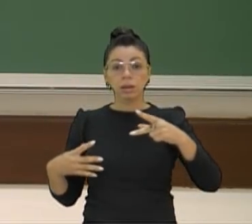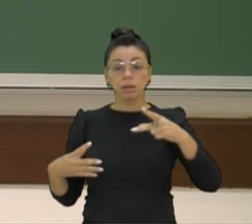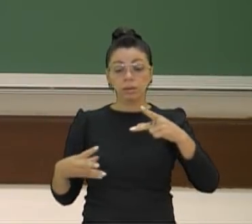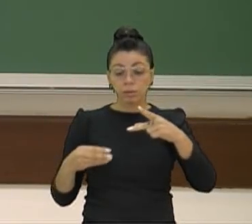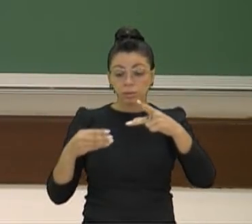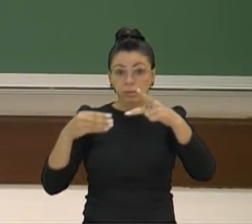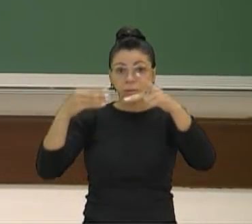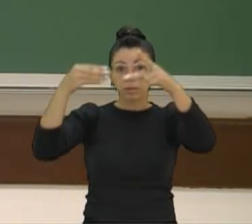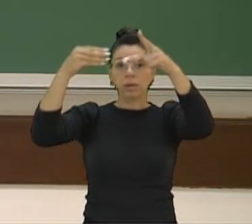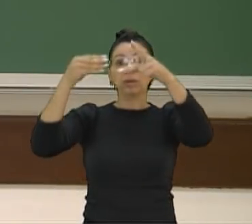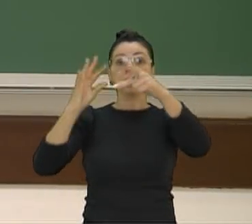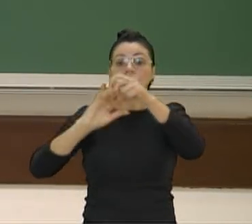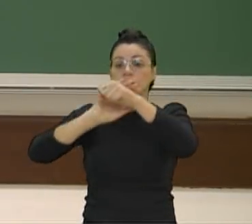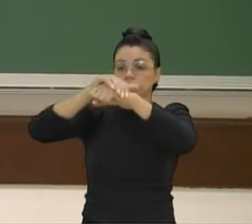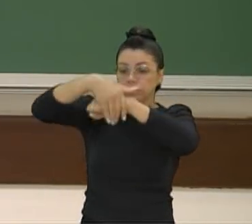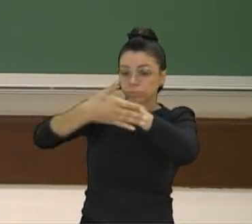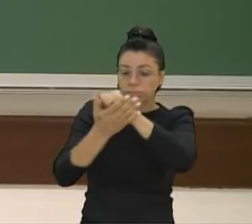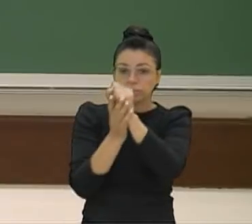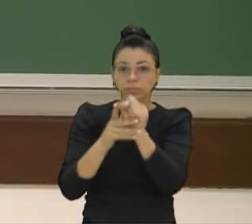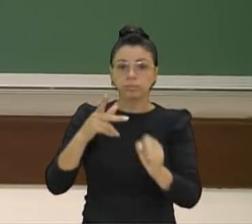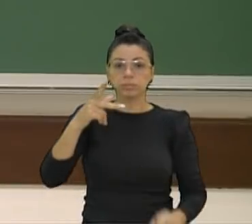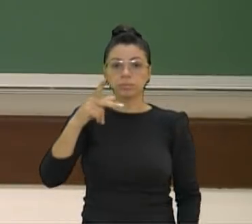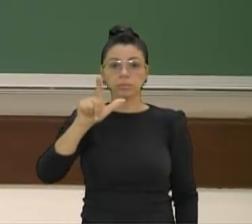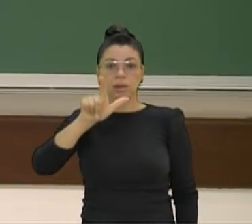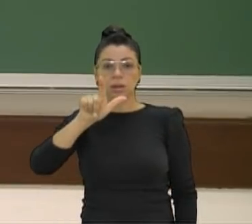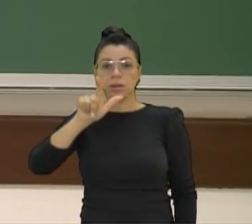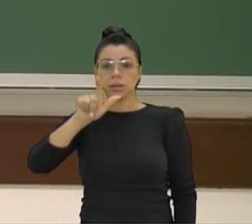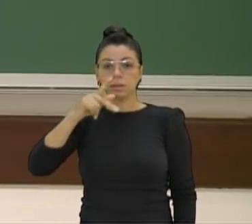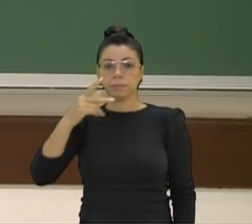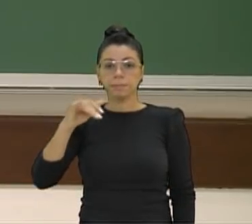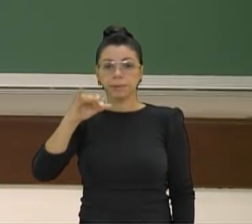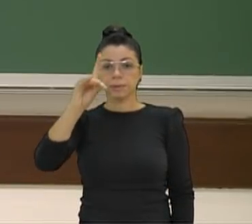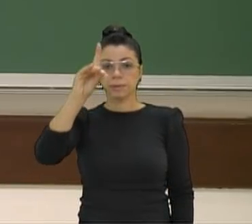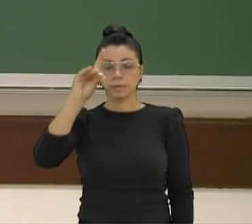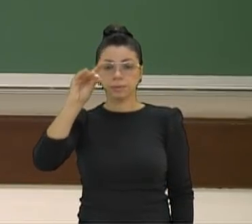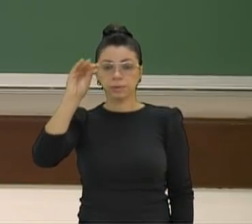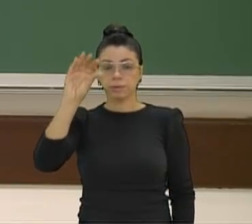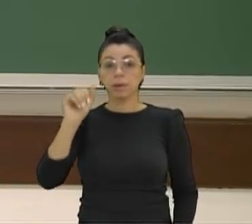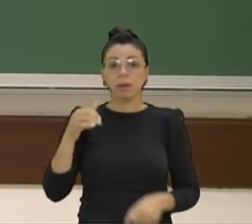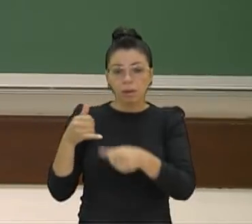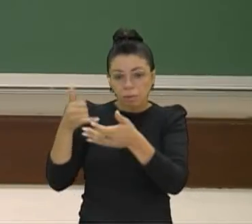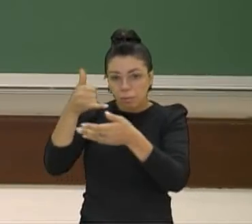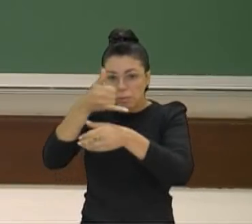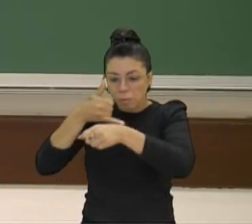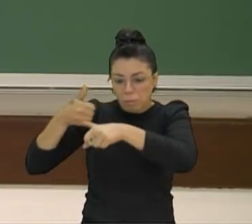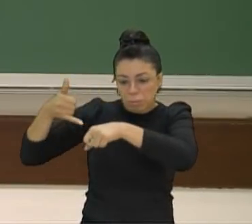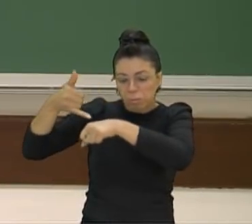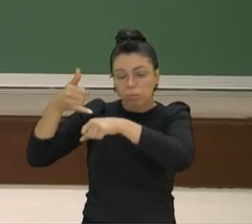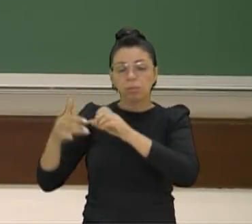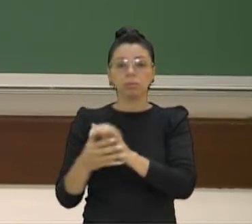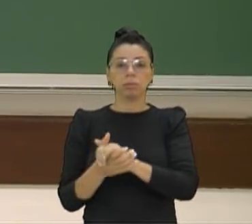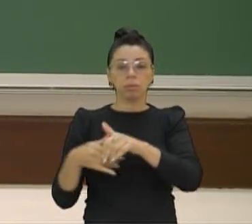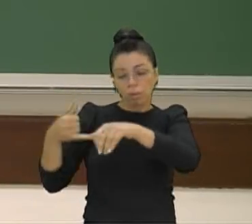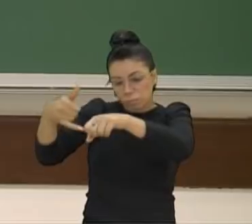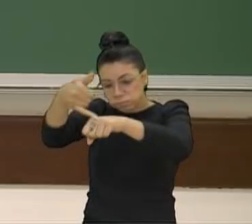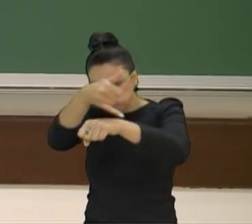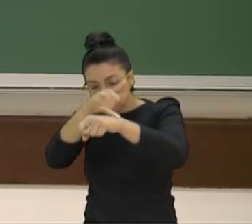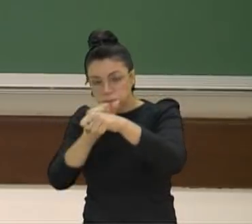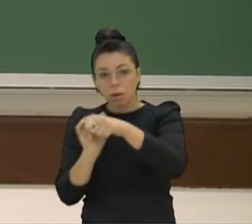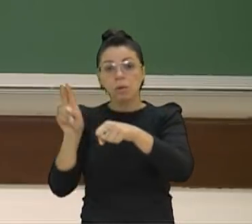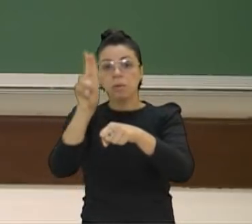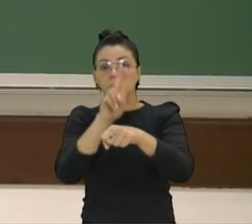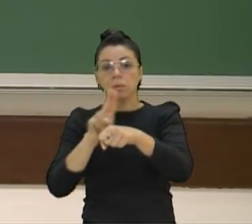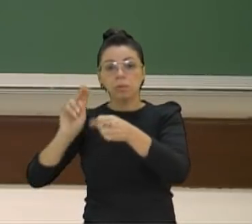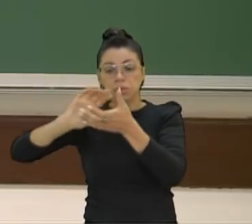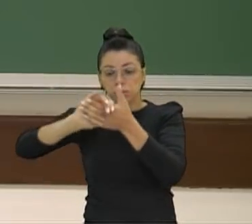camada lipídica e nós já estudamos os lipídios. Você lembra que os lipídios são gorduras. Quando a gente usa o sabão, existe